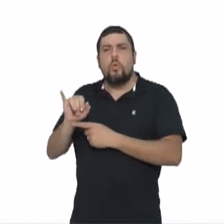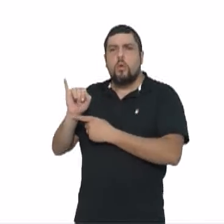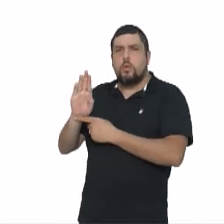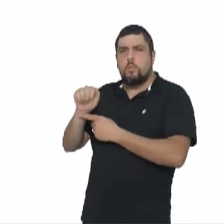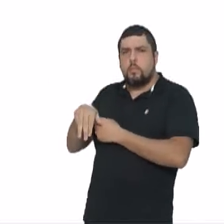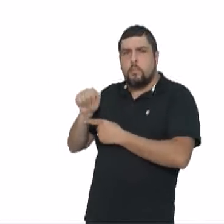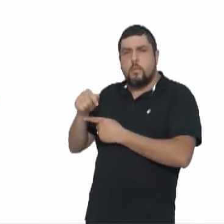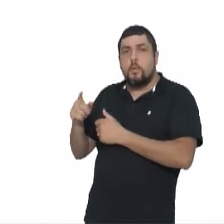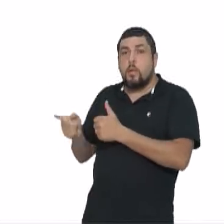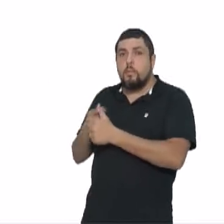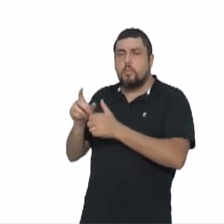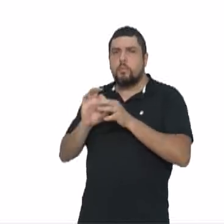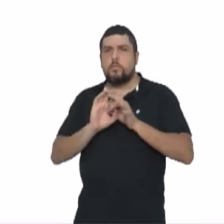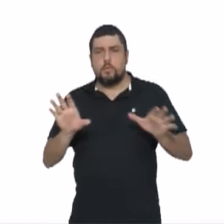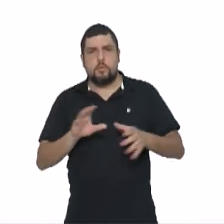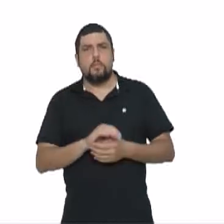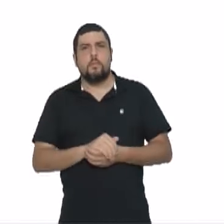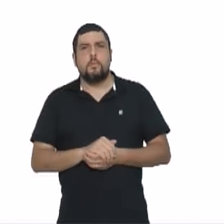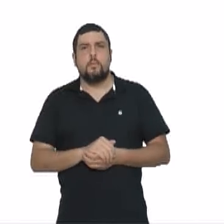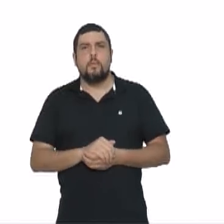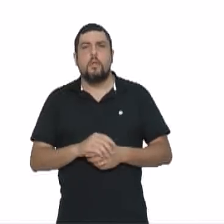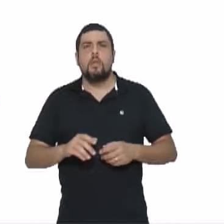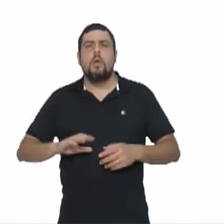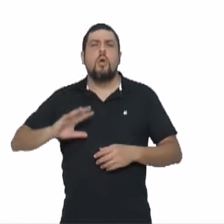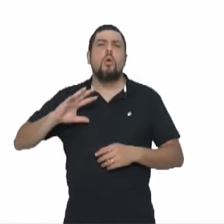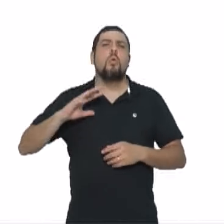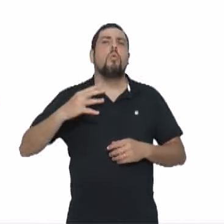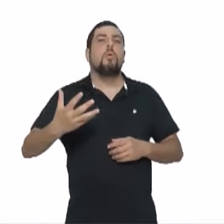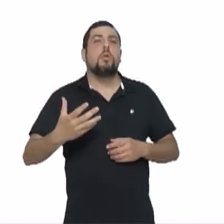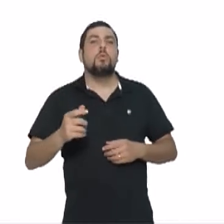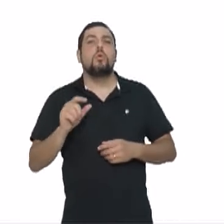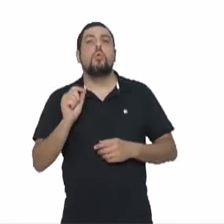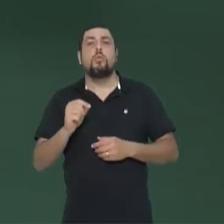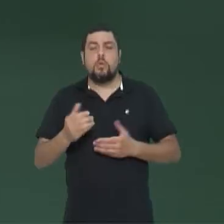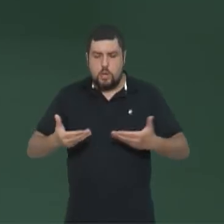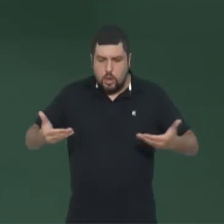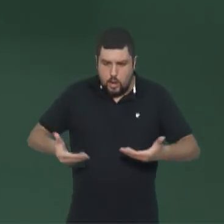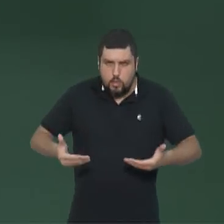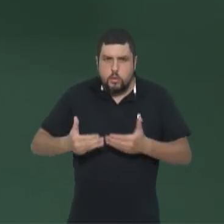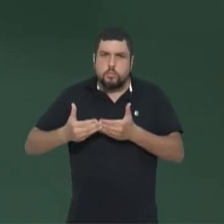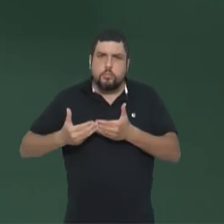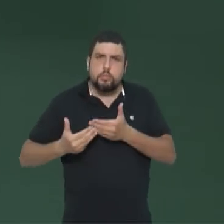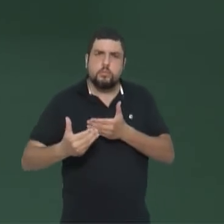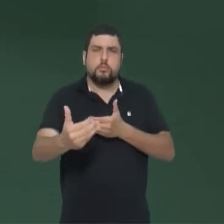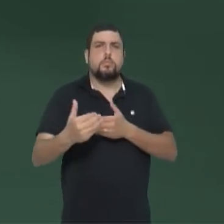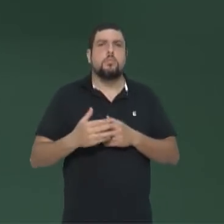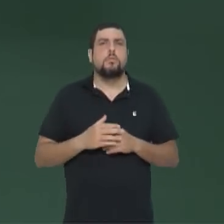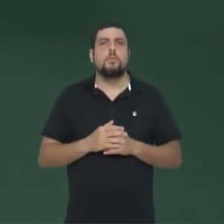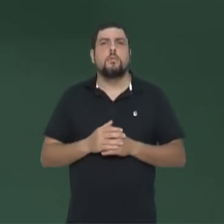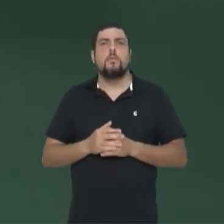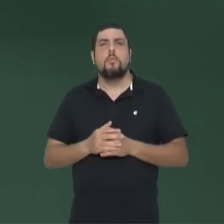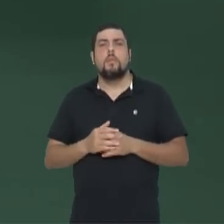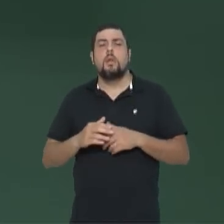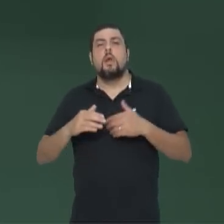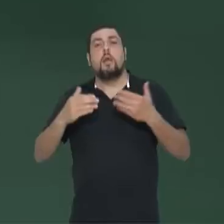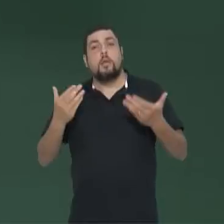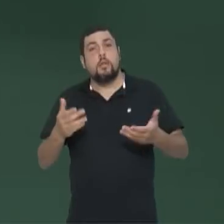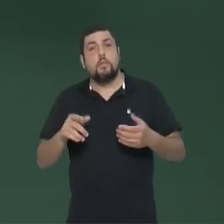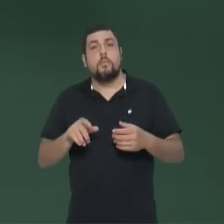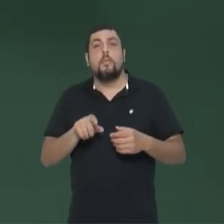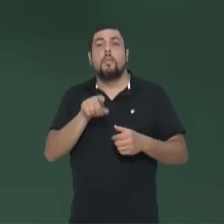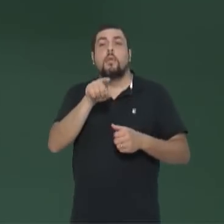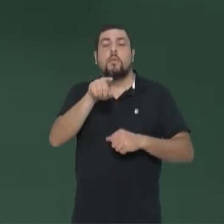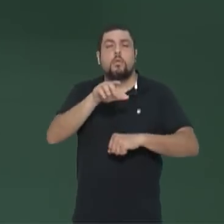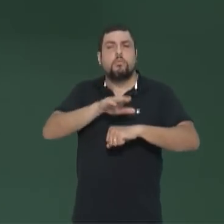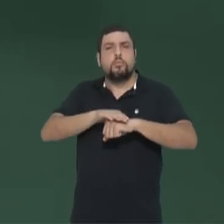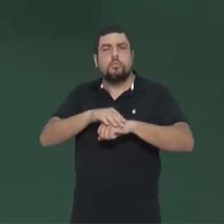transporte. Quando? A partir de agora. Então aqui, como é uma criação, você pode colocar a partir